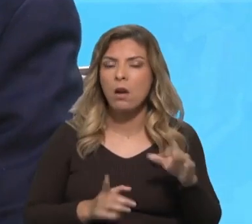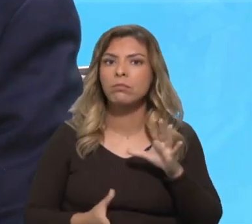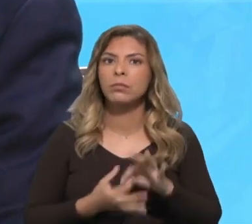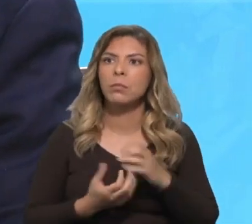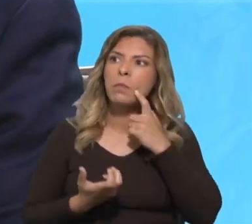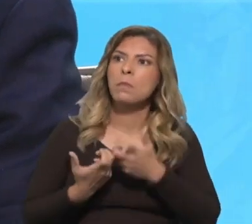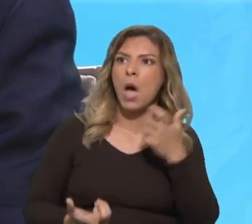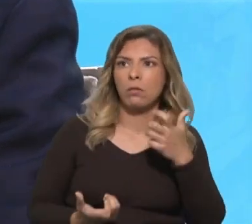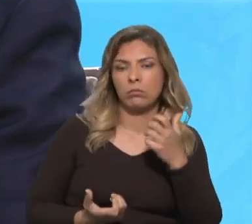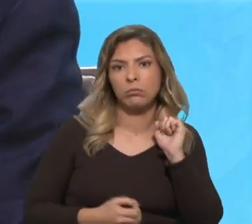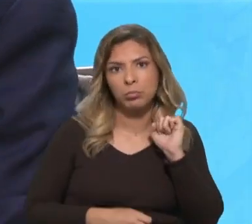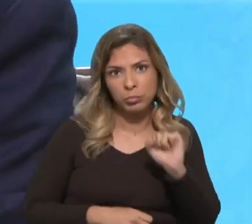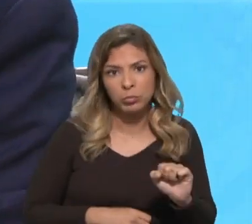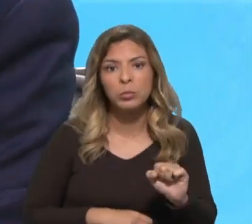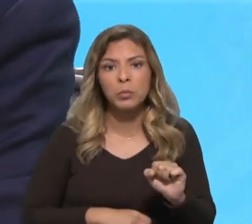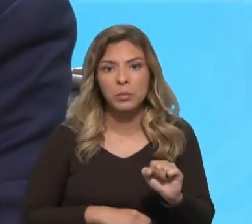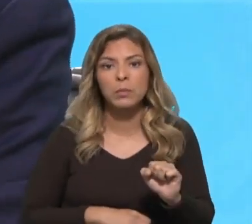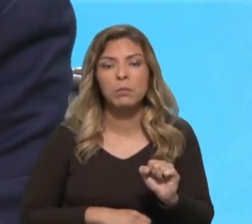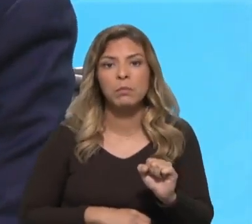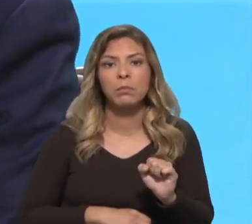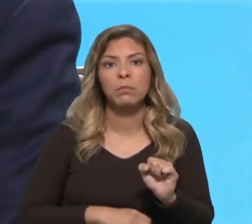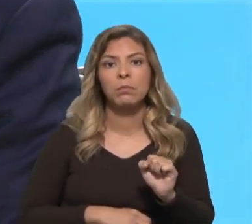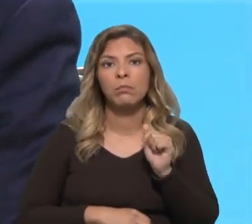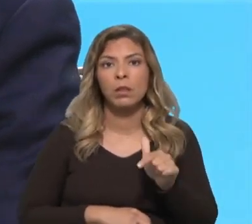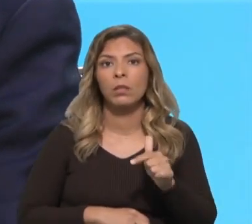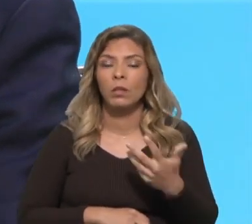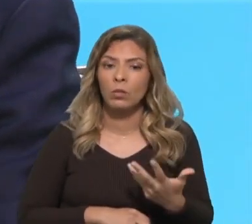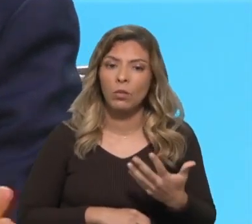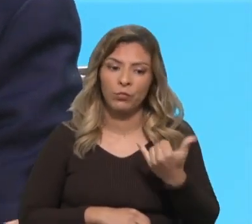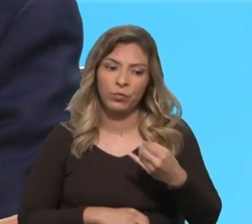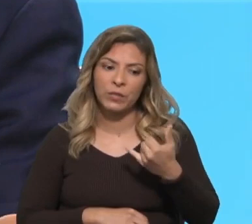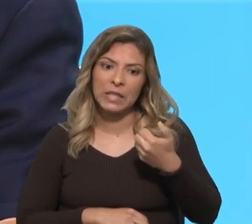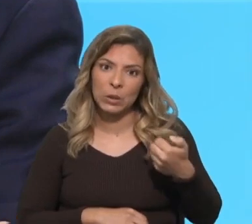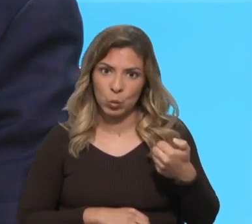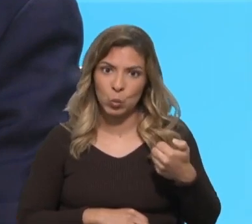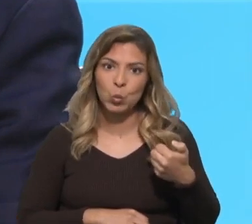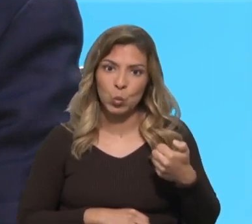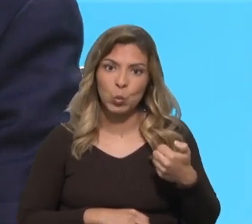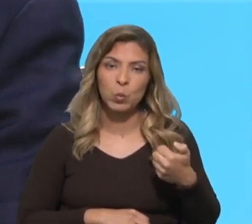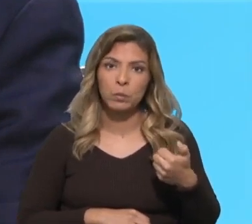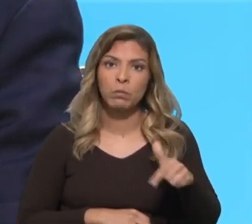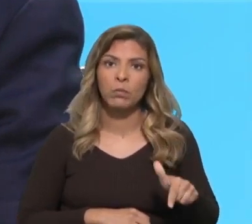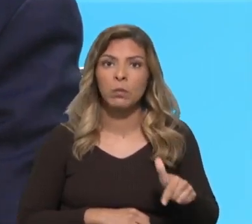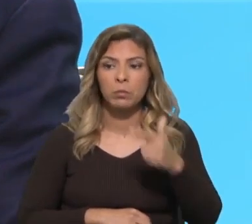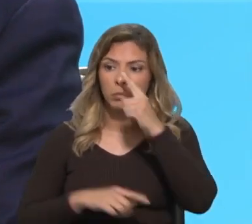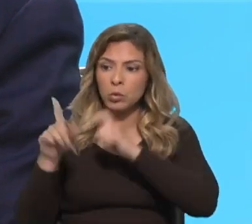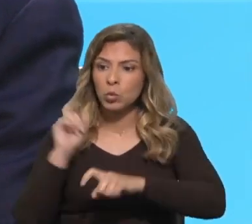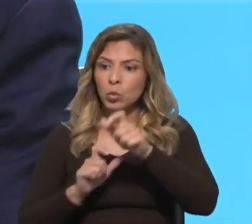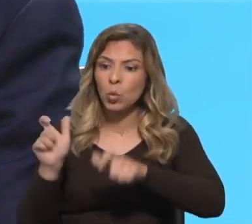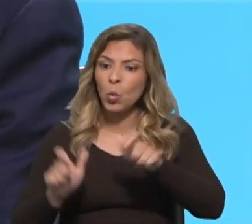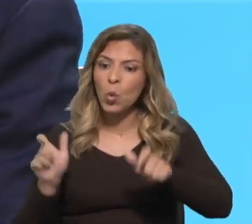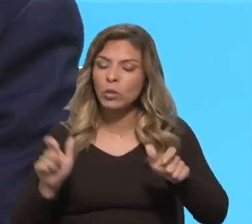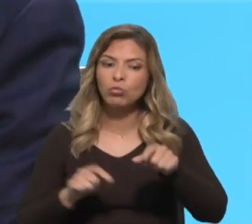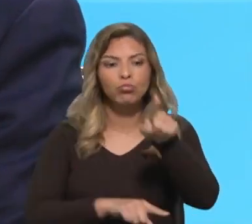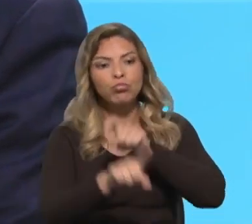destaca-se do resto da história da Igreja no sentido que até hoje, até 2025, foram eleitas pessoas, todas elas notáveis